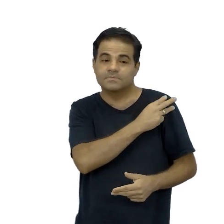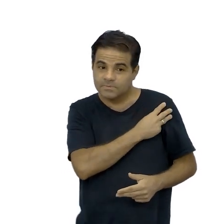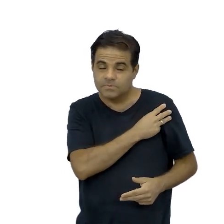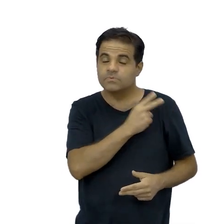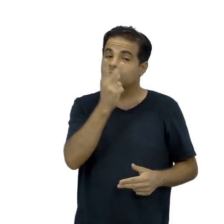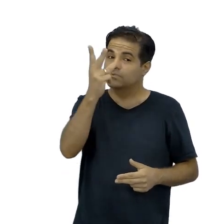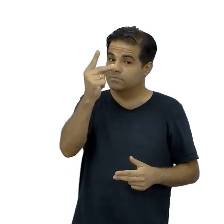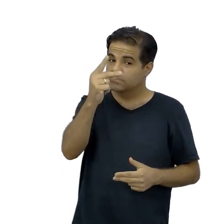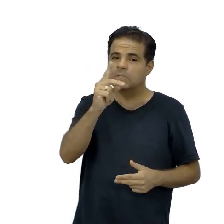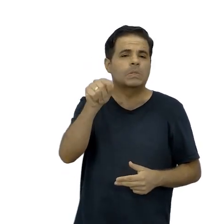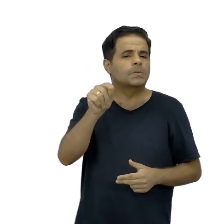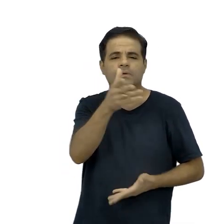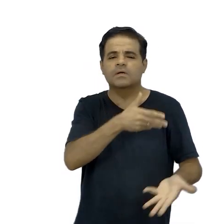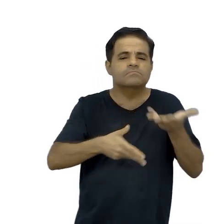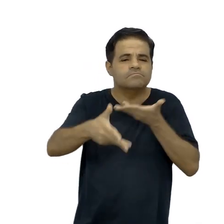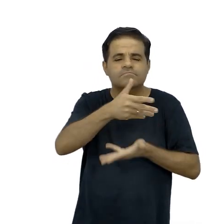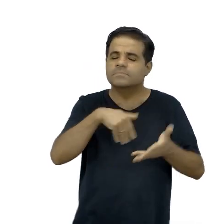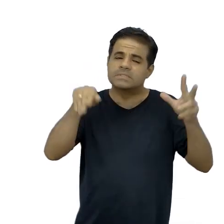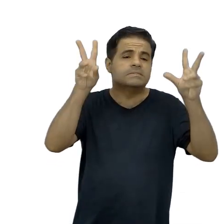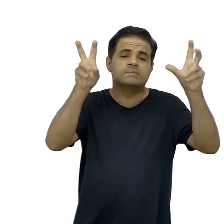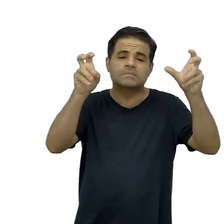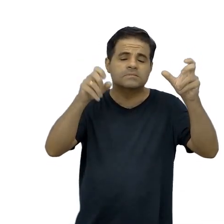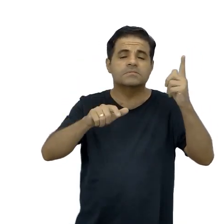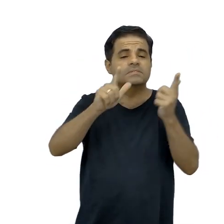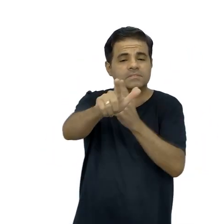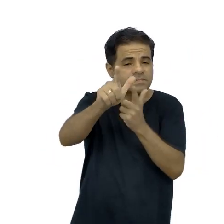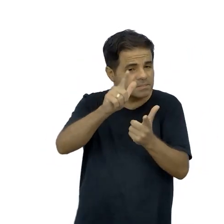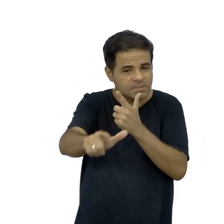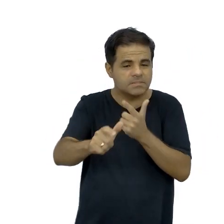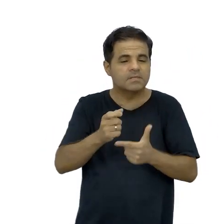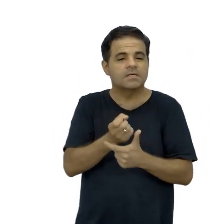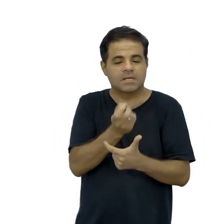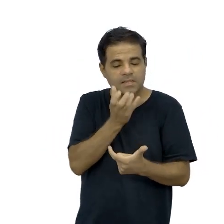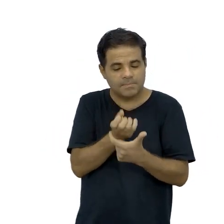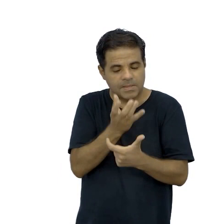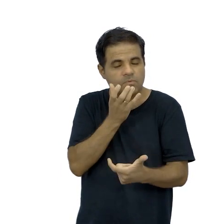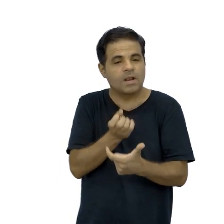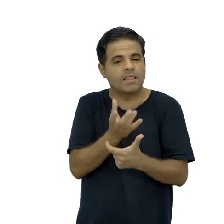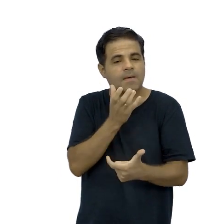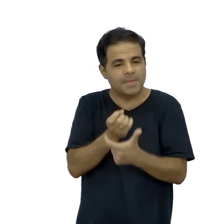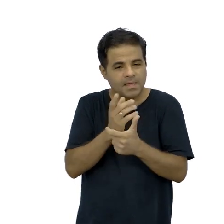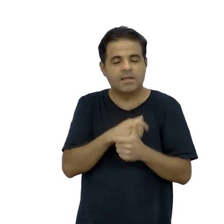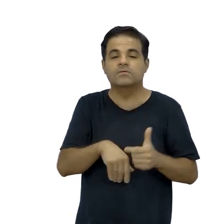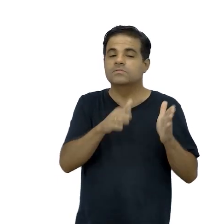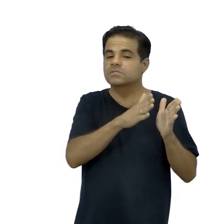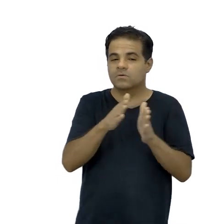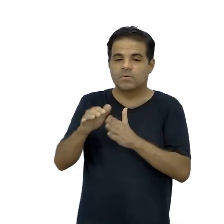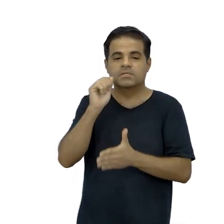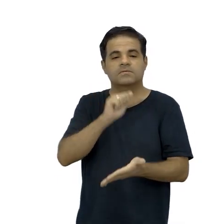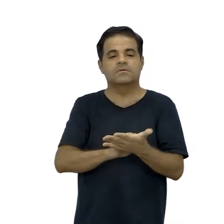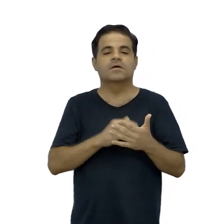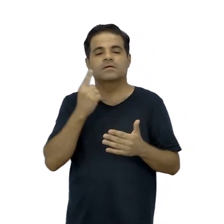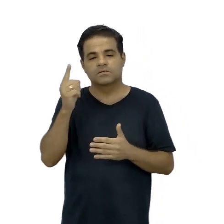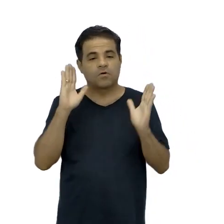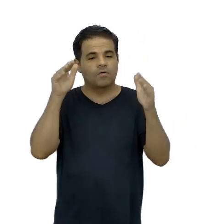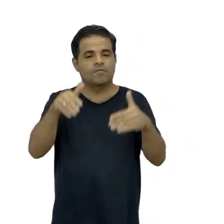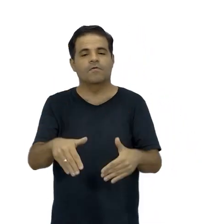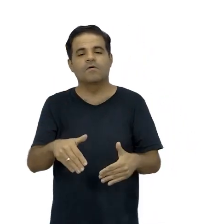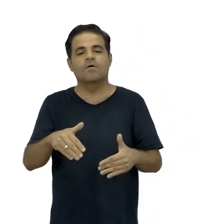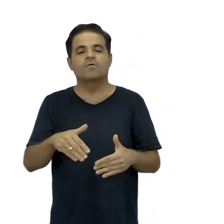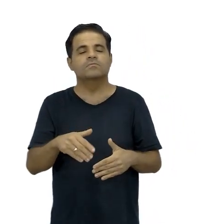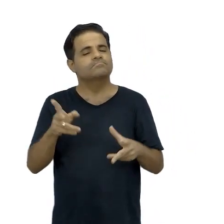segundo momento será relacionar o tema central letramentos com as atividades da sequência de atividade 1, tendo por foco